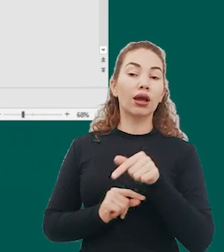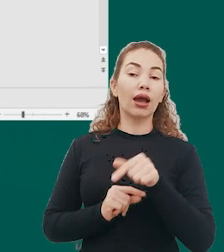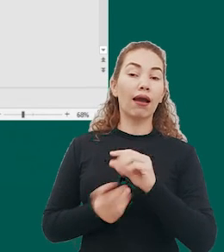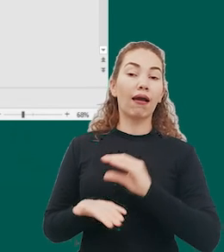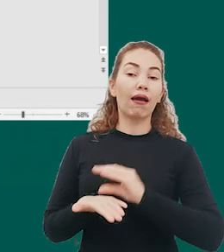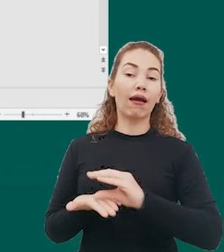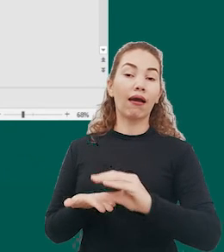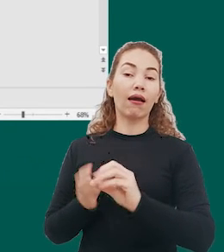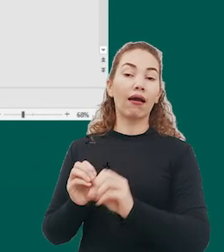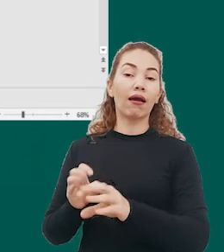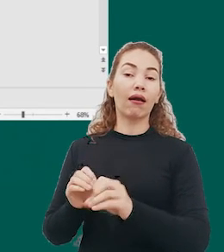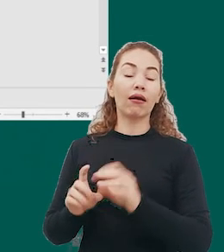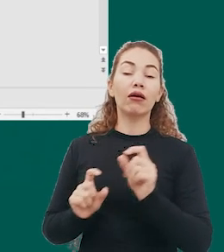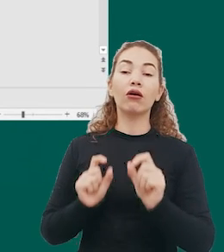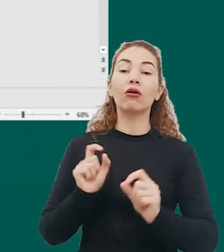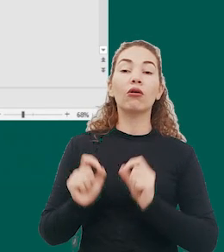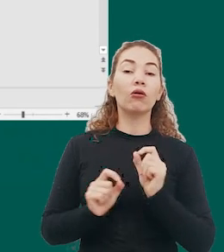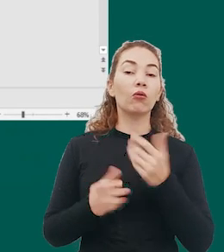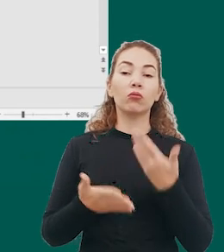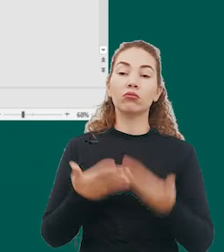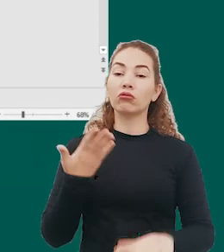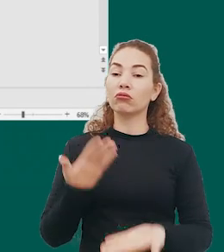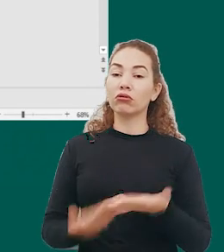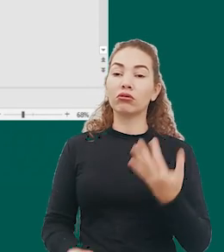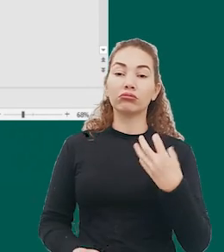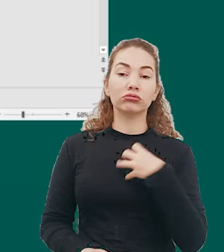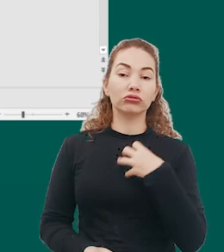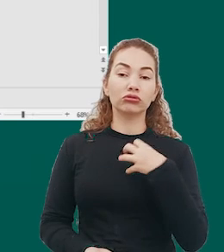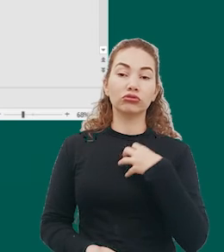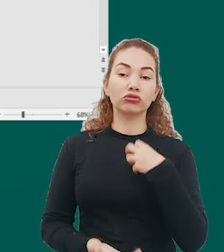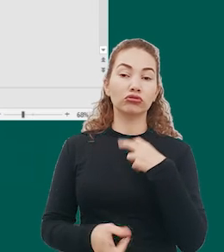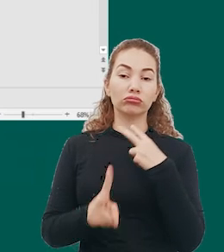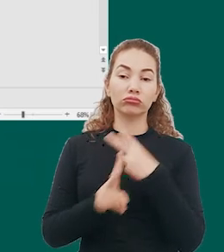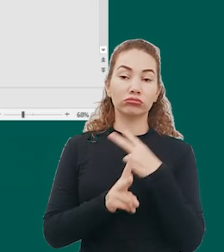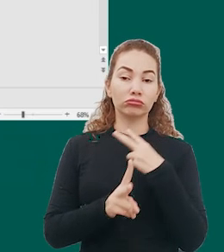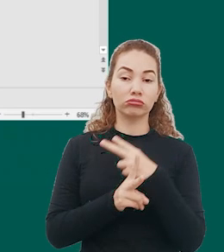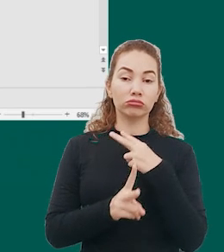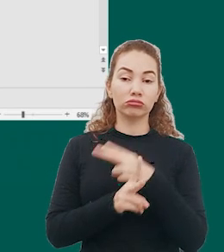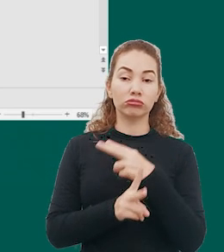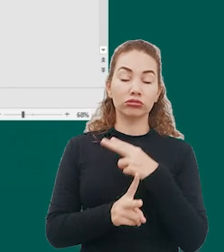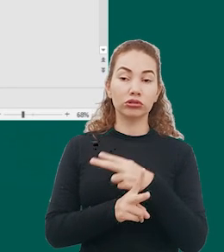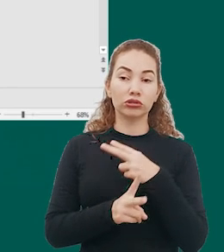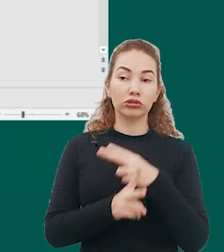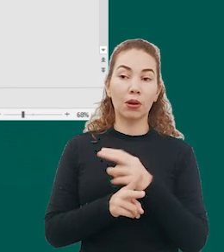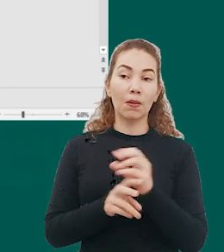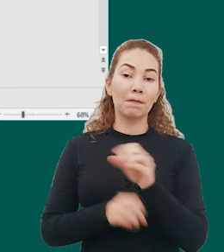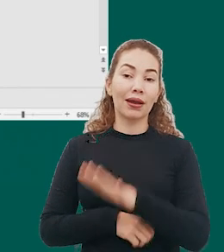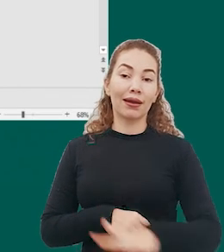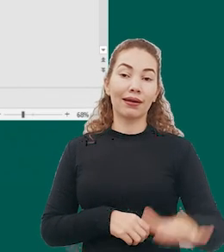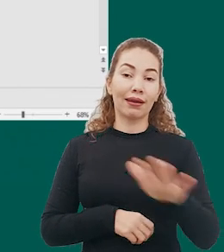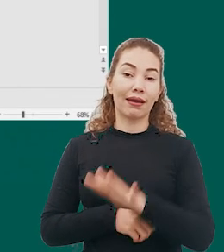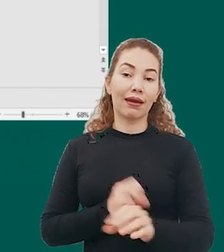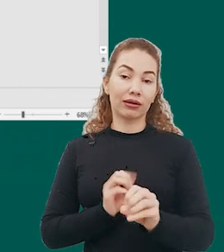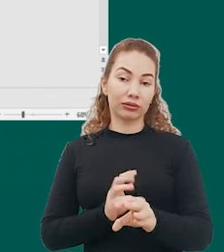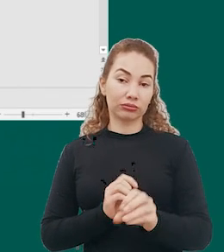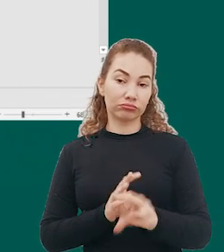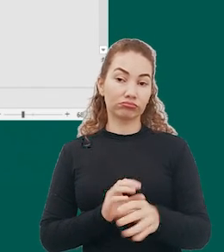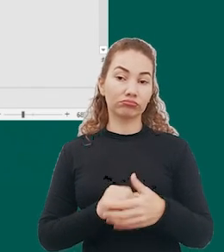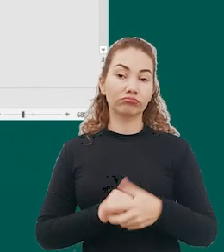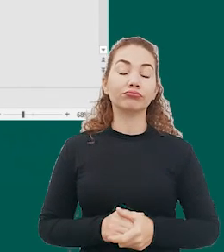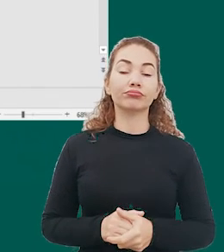crédito educativo, qualquer forma de financiamento para a educação,